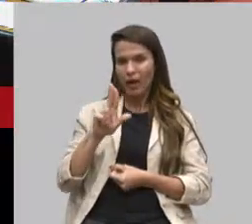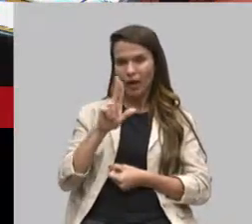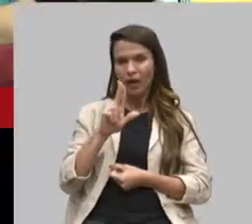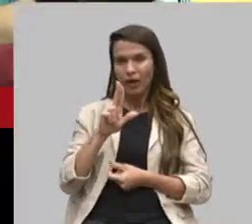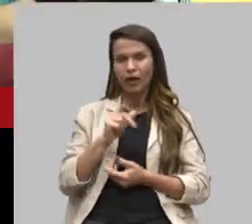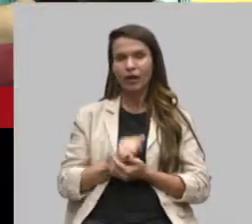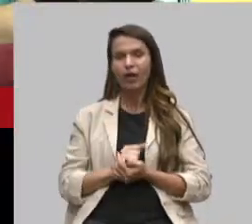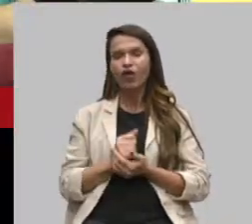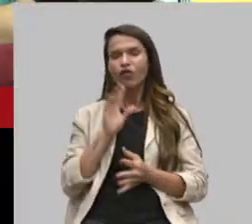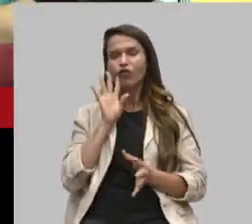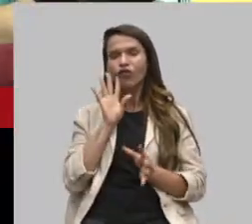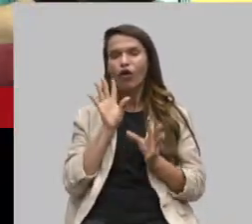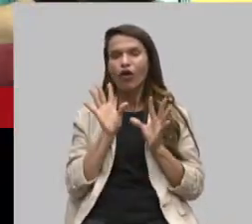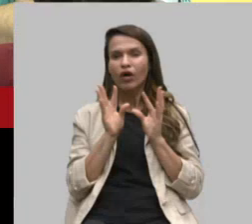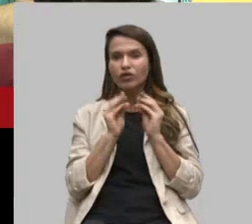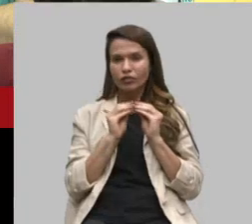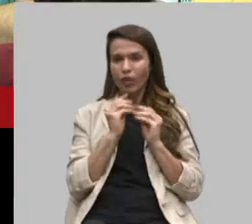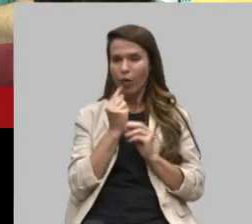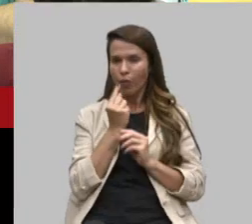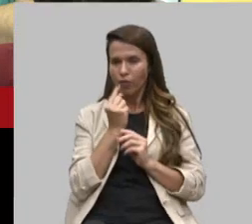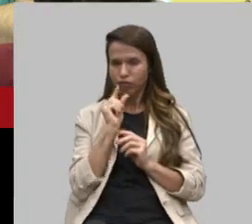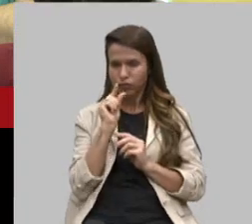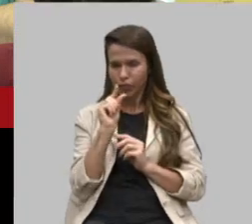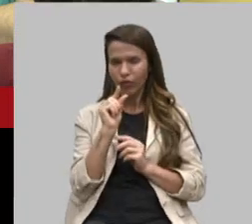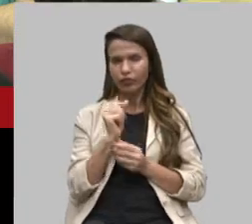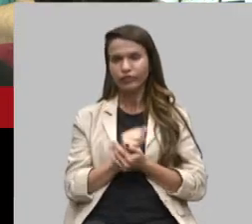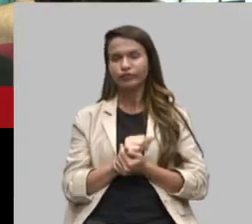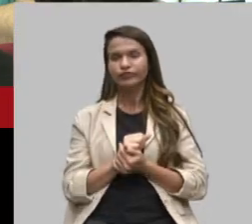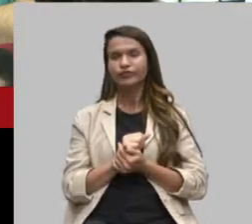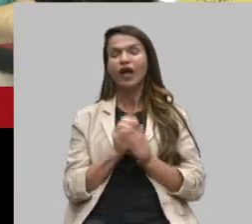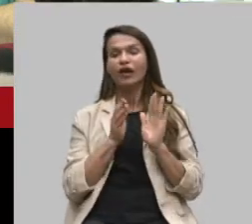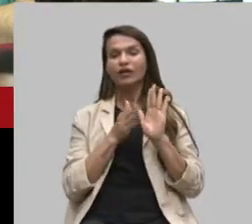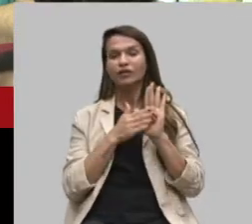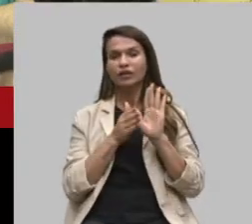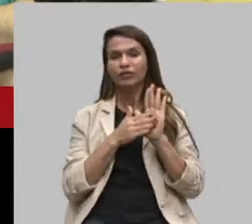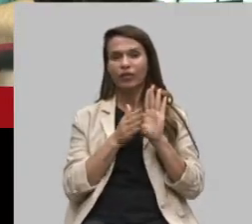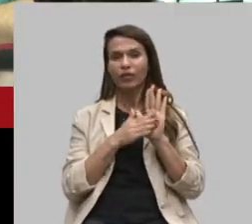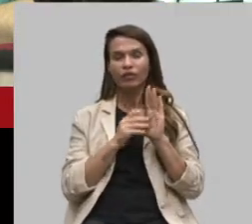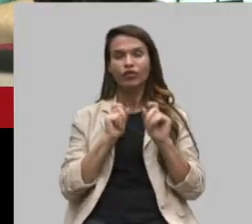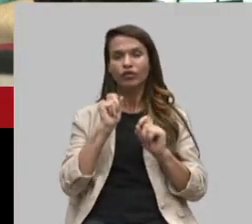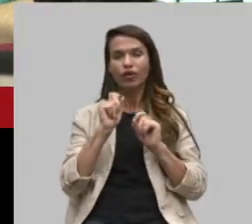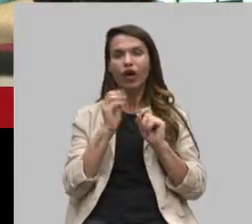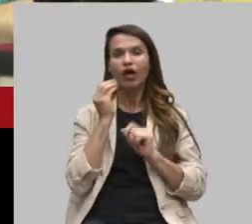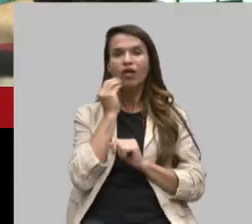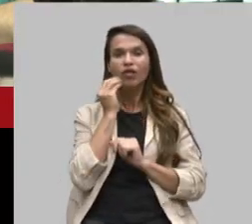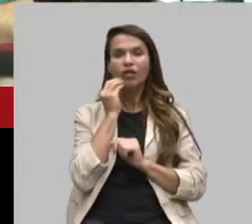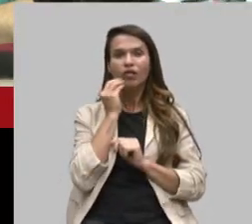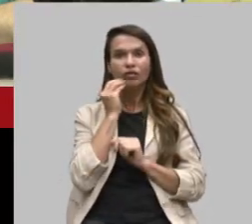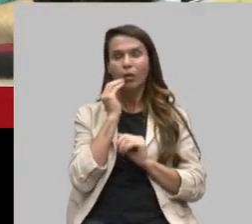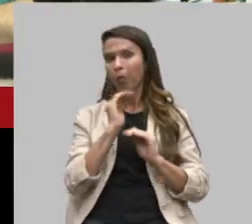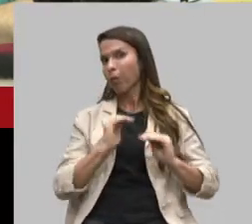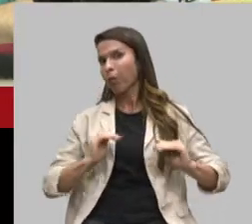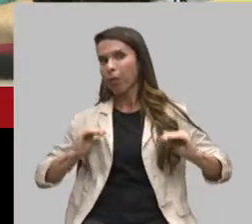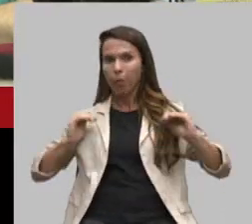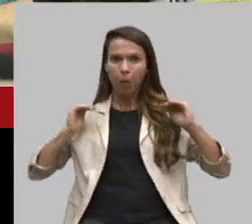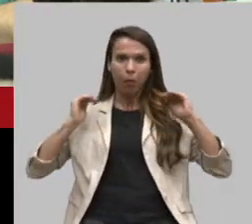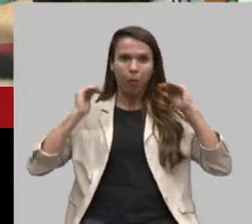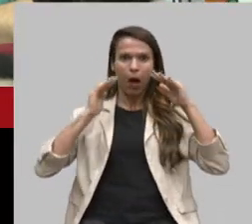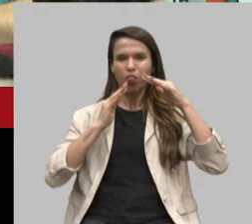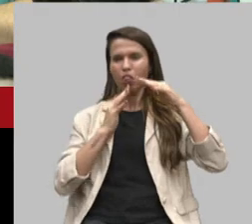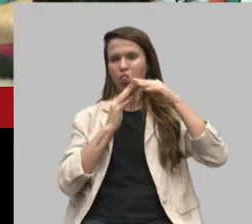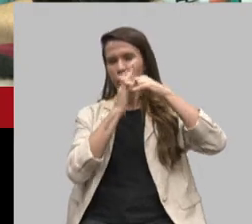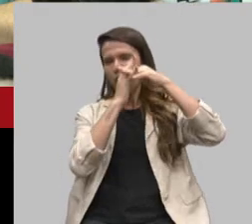resumir um pouco o que eu ia falar essa proposta ela vem tentando ser uma super proposta Então ela